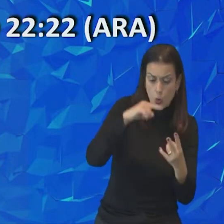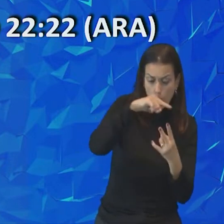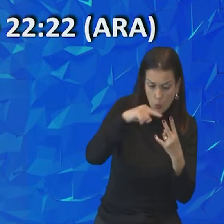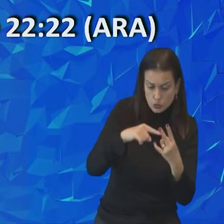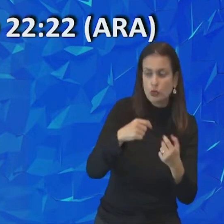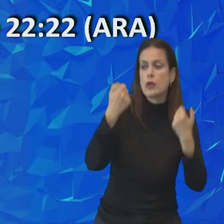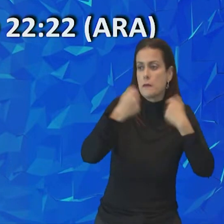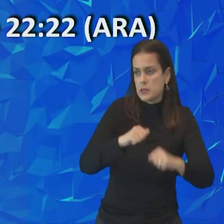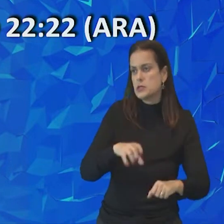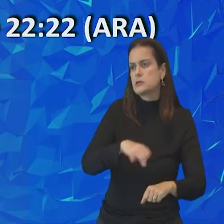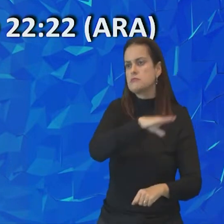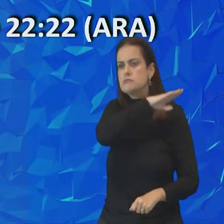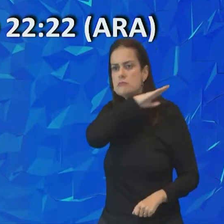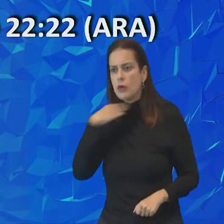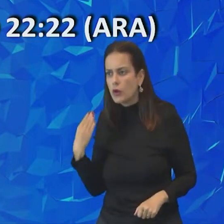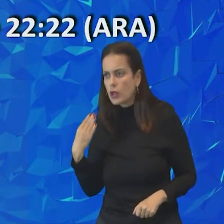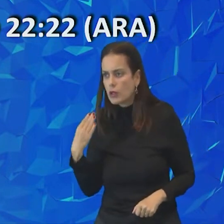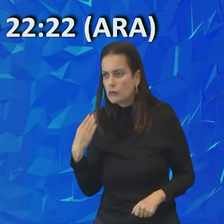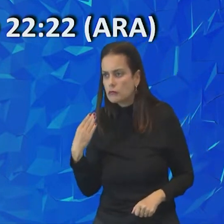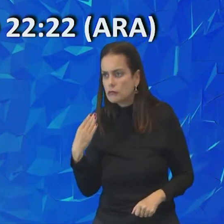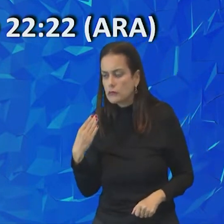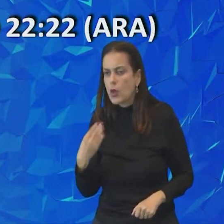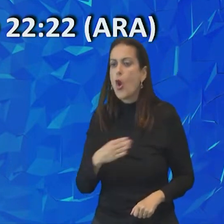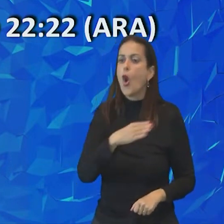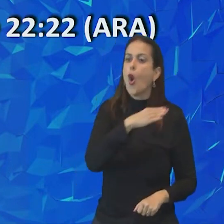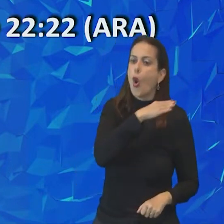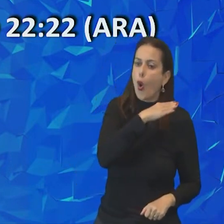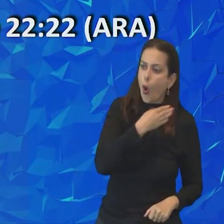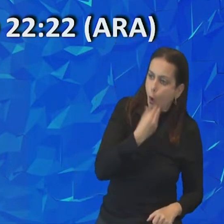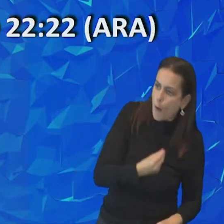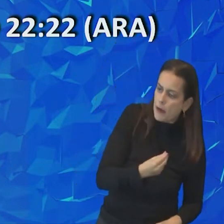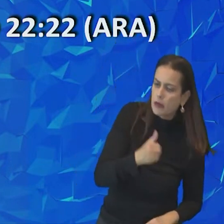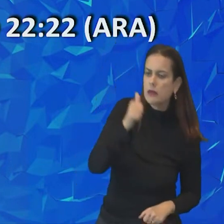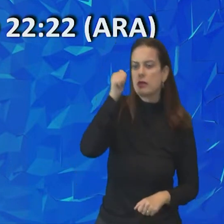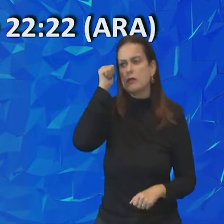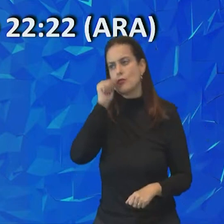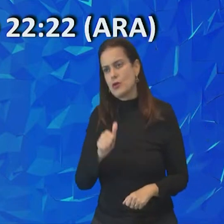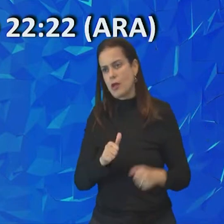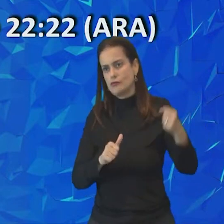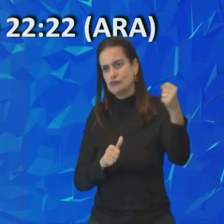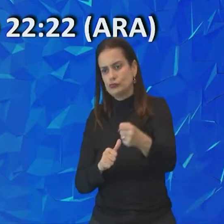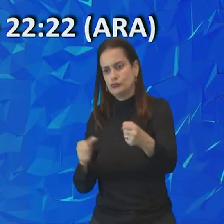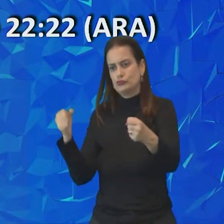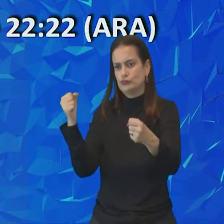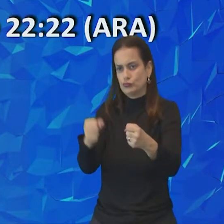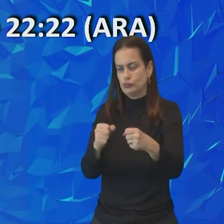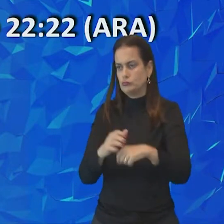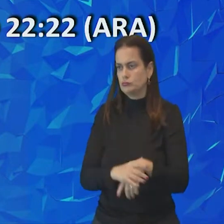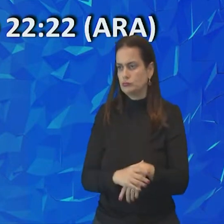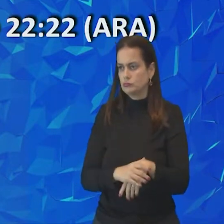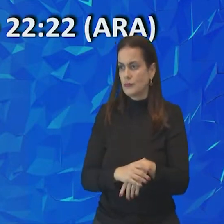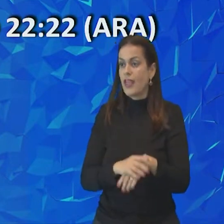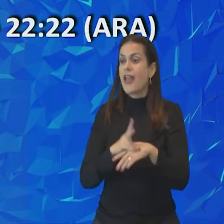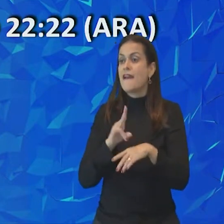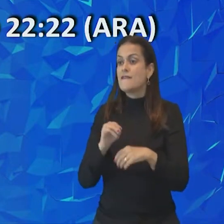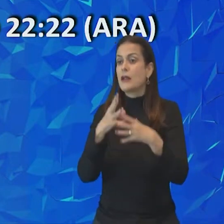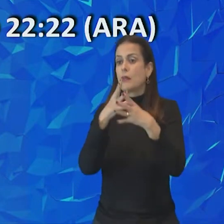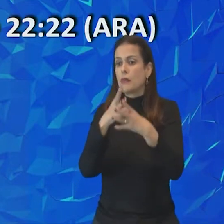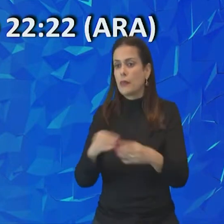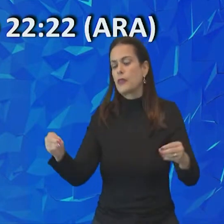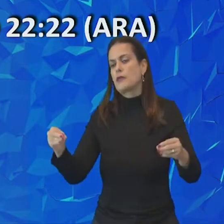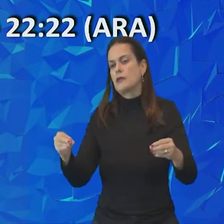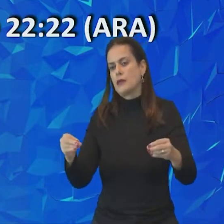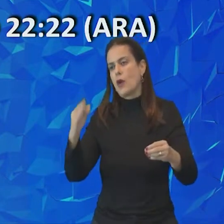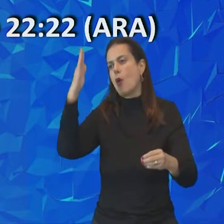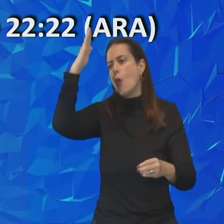morrerão, o homem que se deitou com a mulher, e assim eliminarás o mal do meio